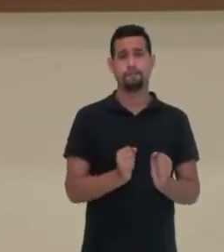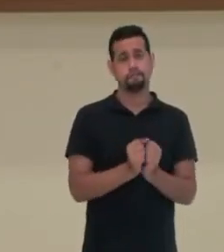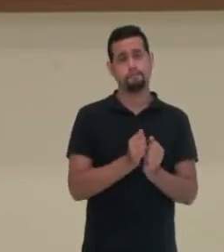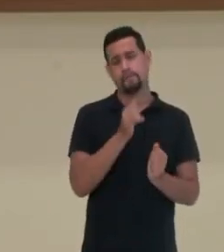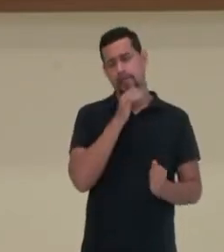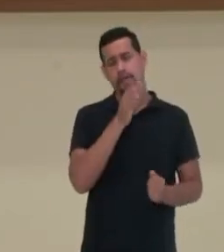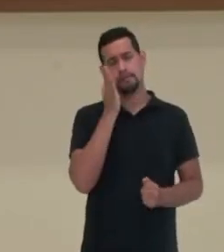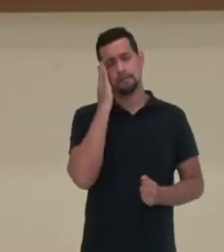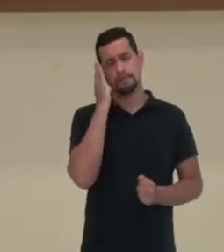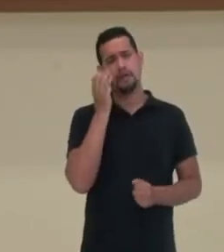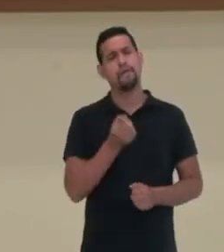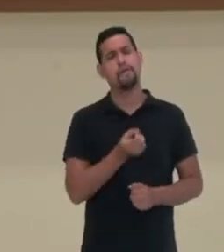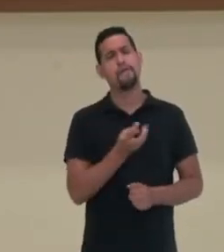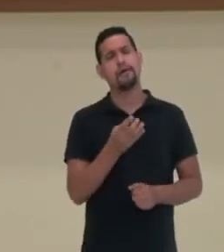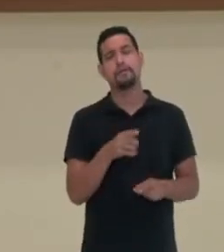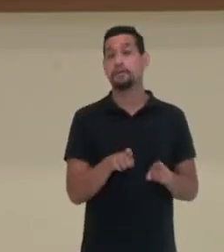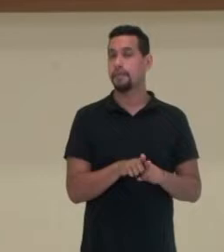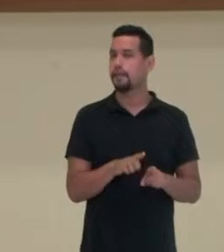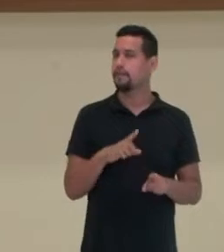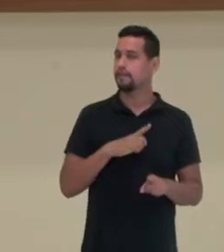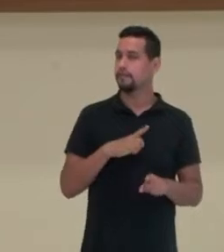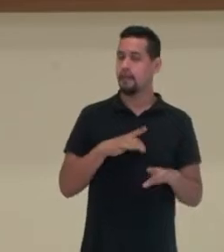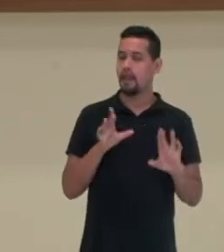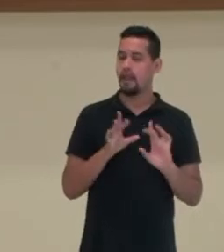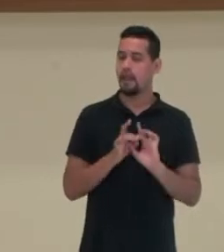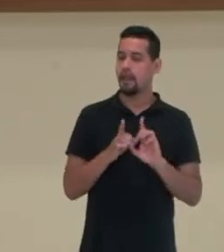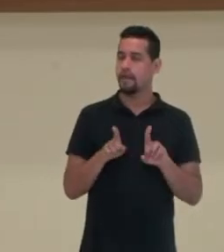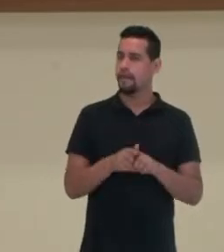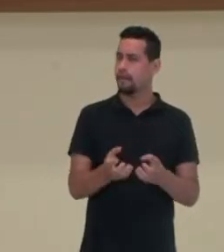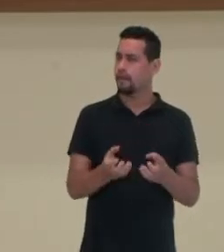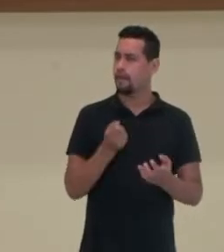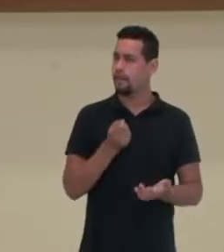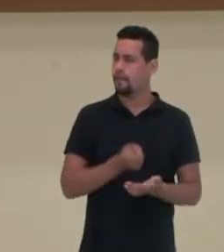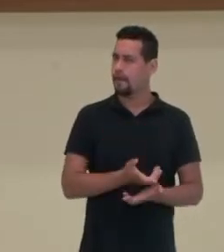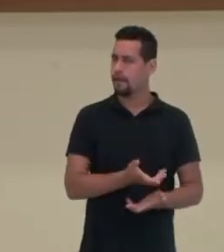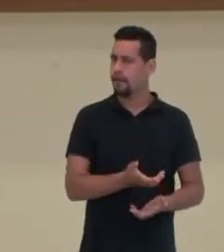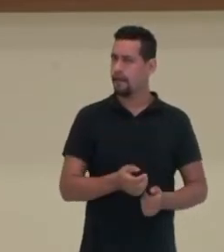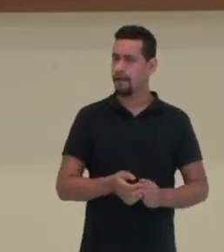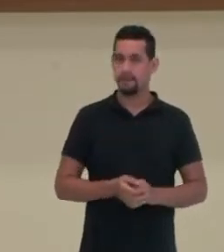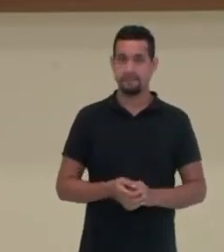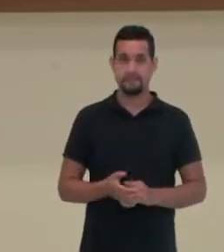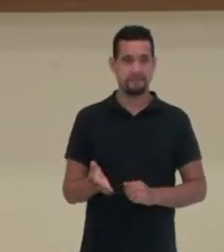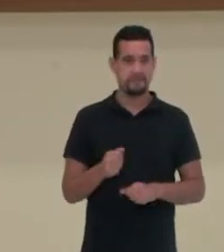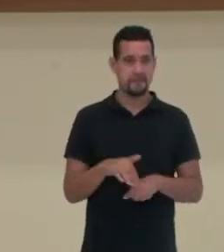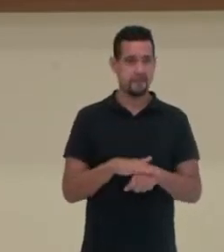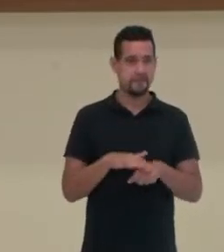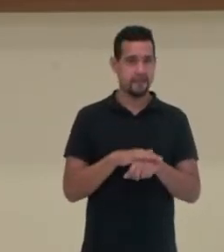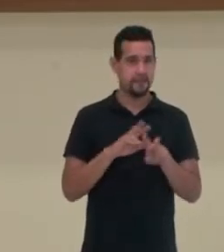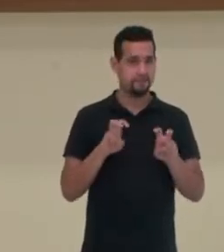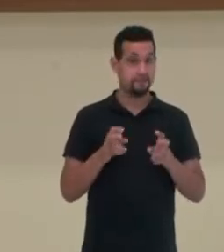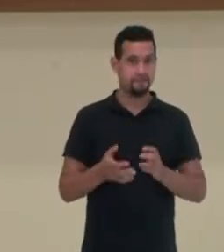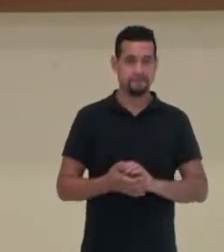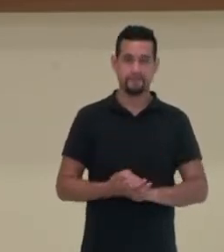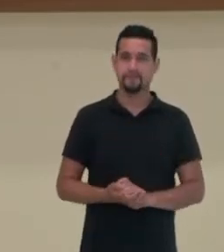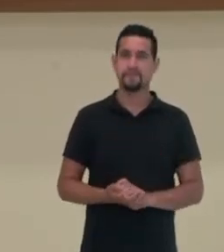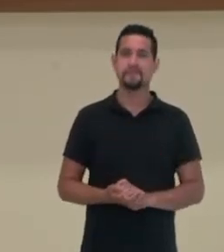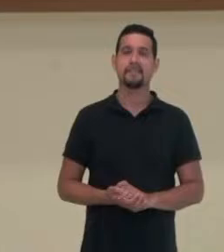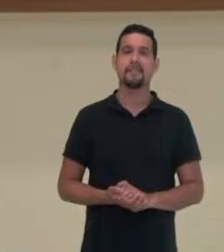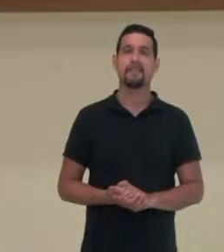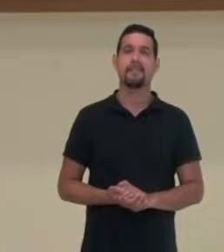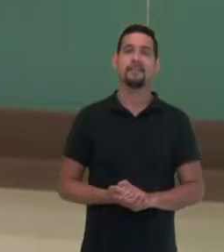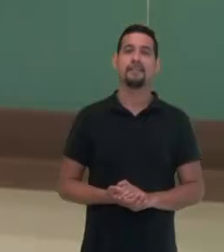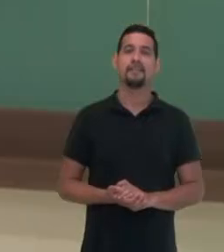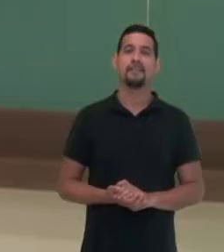você sabe quanto é e se você está disposto a pagar, ok? Vamos conversar um pouquinho sobre isso? Vamos